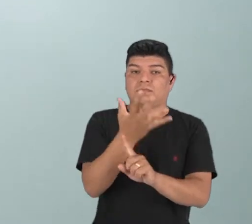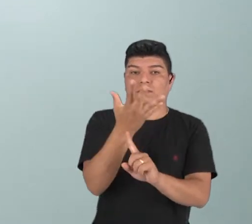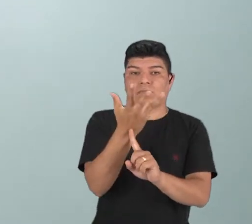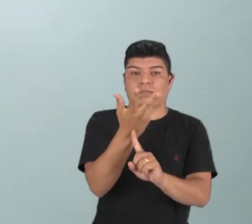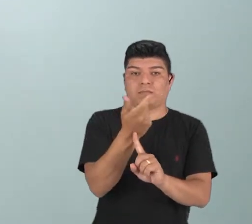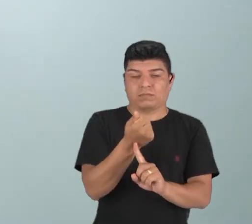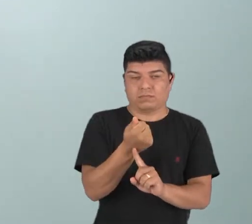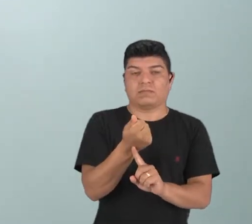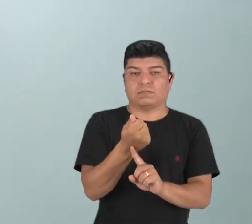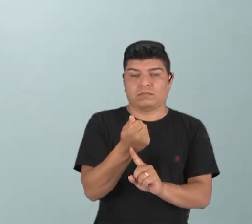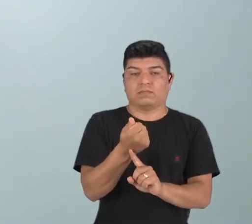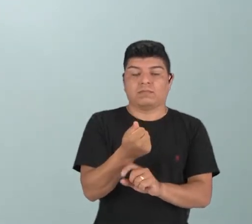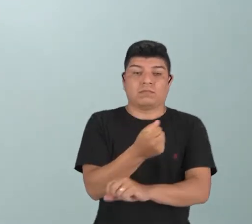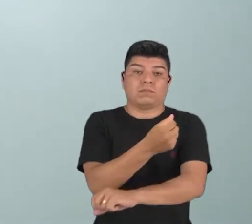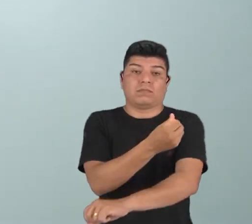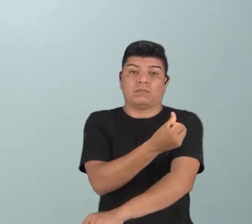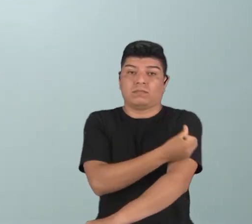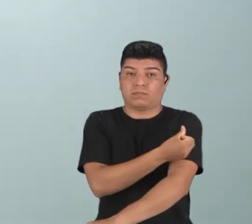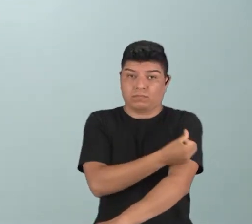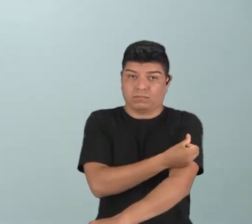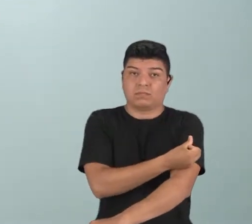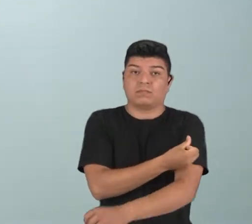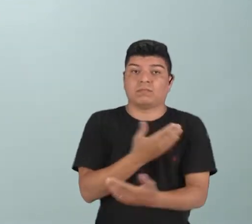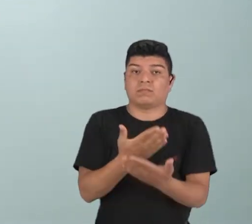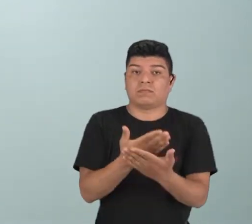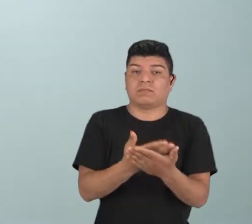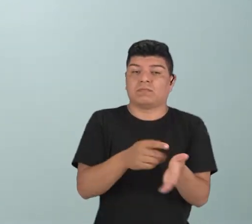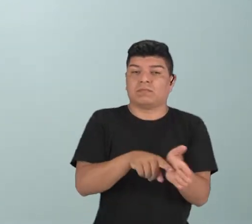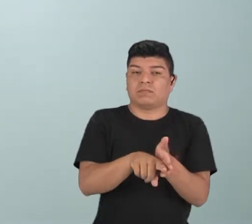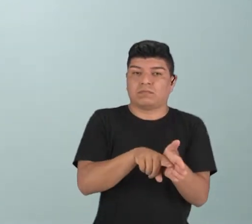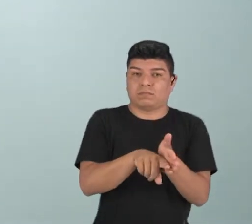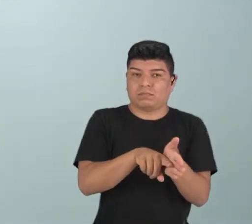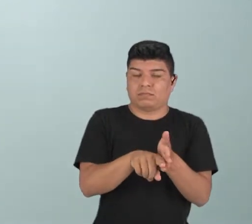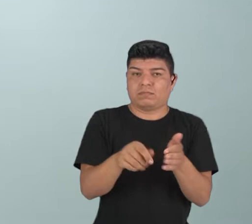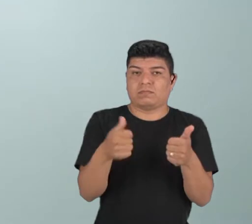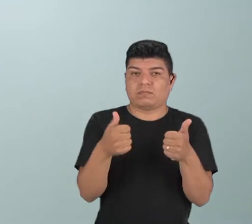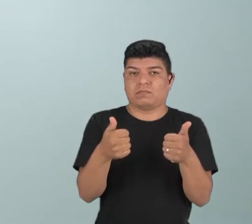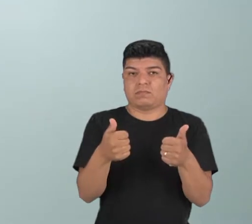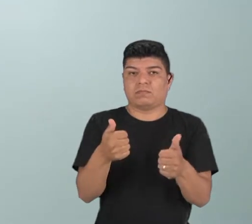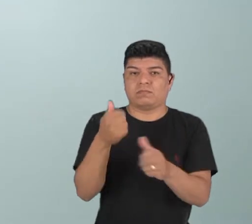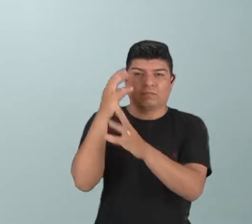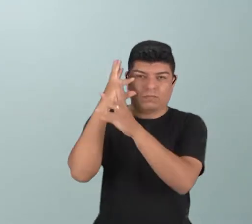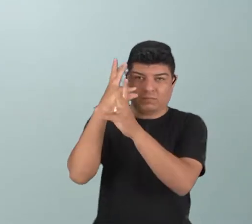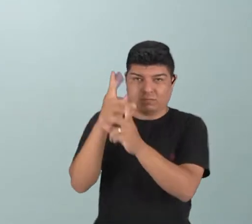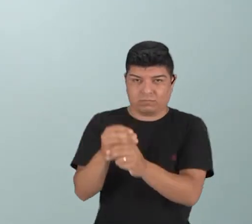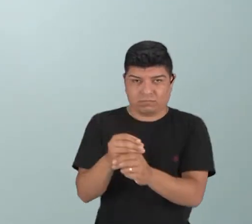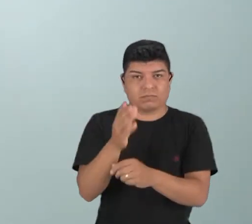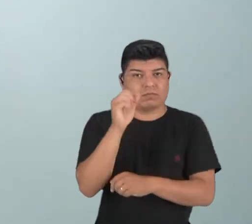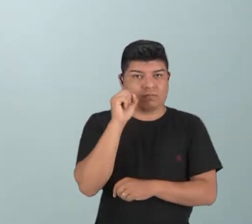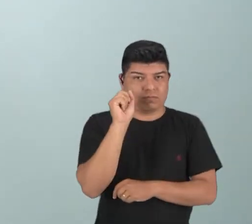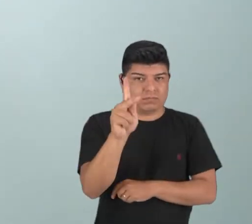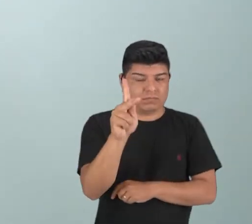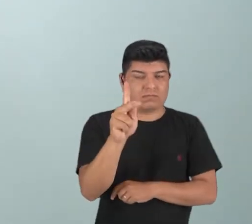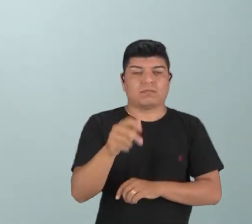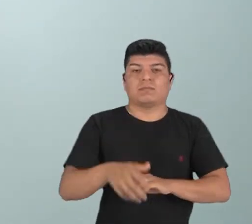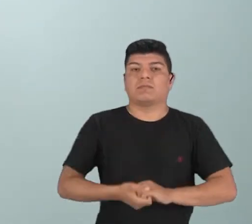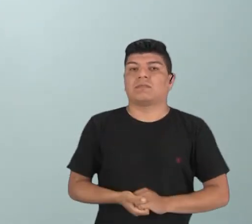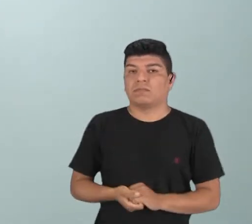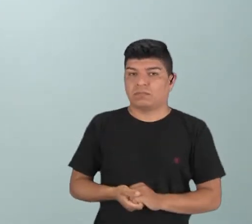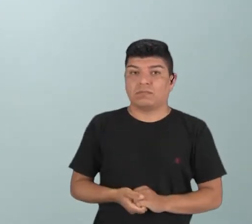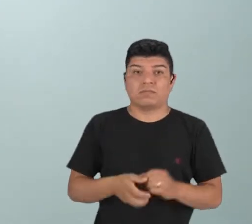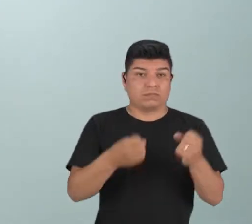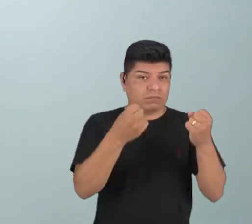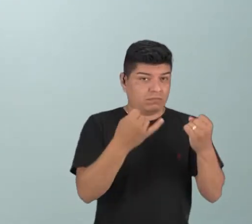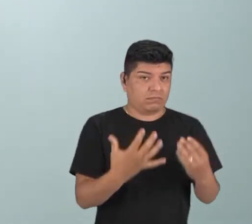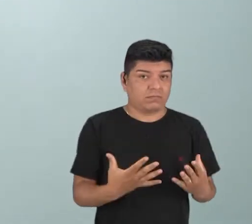ensino fundamental, em mais essa aula que será uma revisão daquilo que nós já estudamos, certo? Então vamos falar um